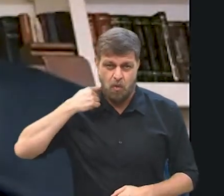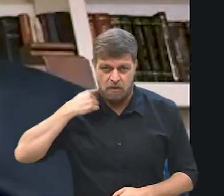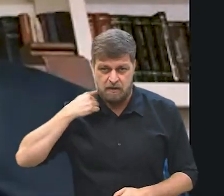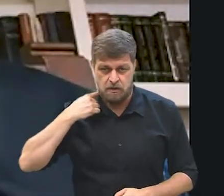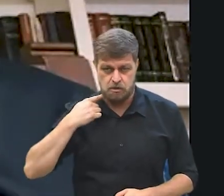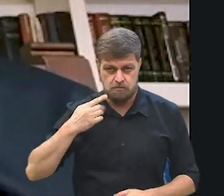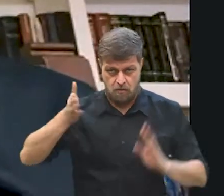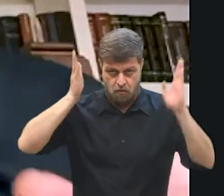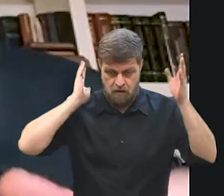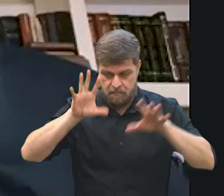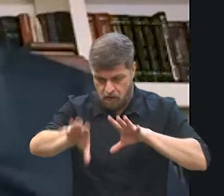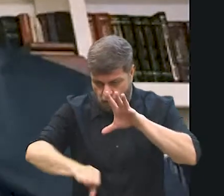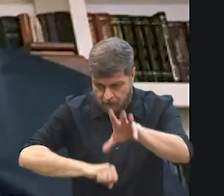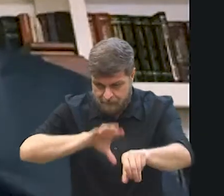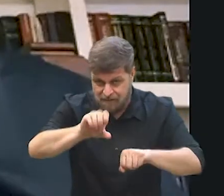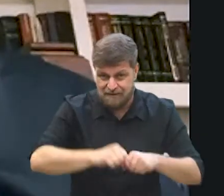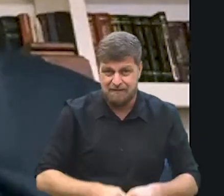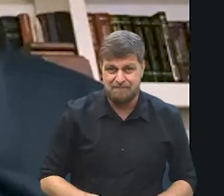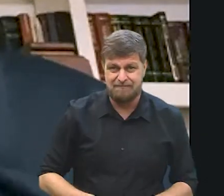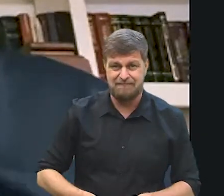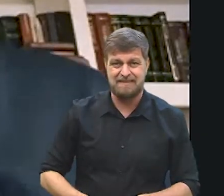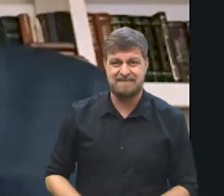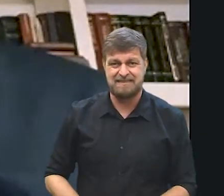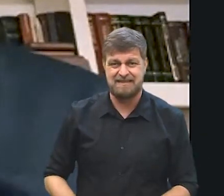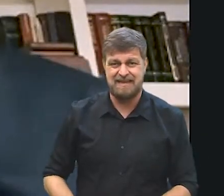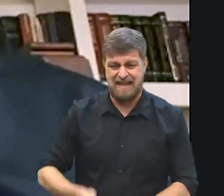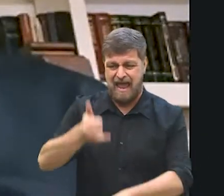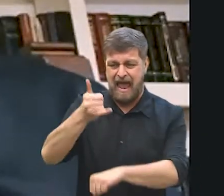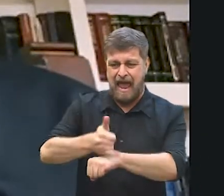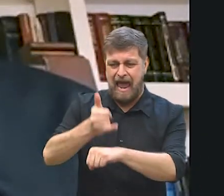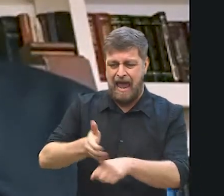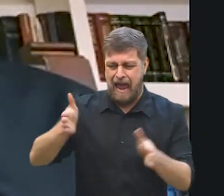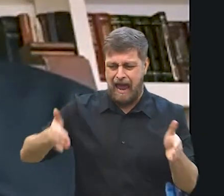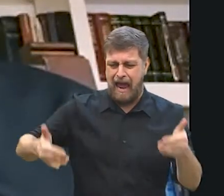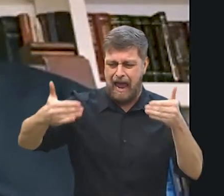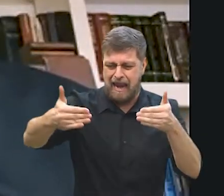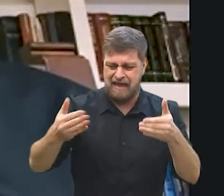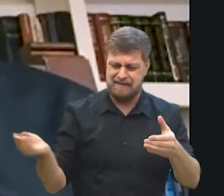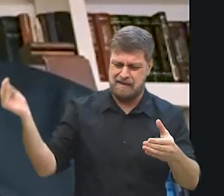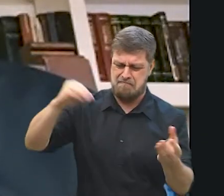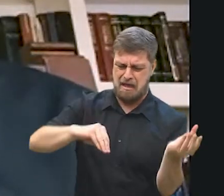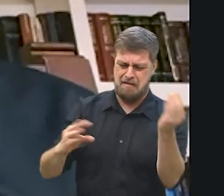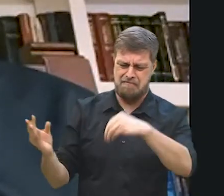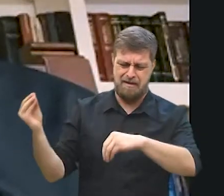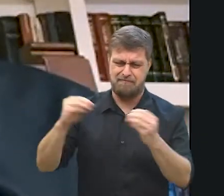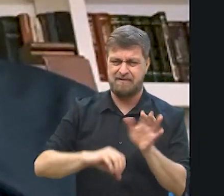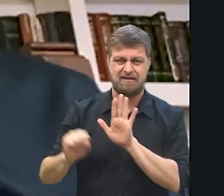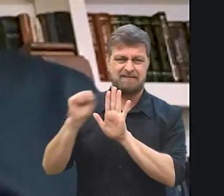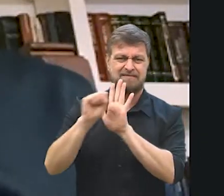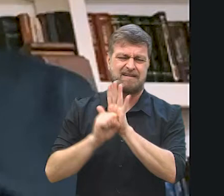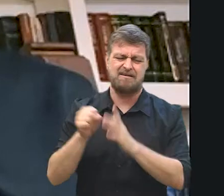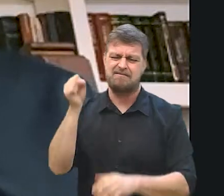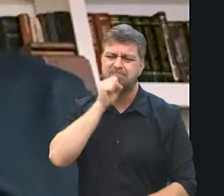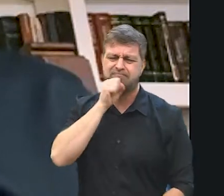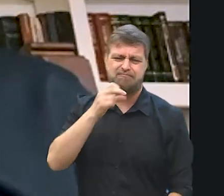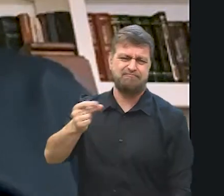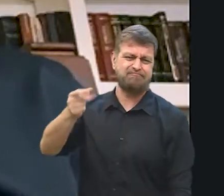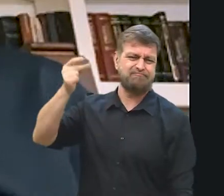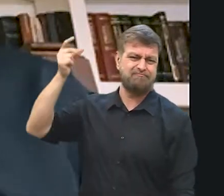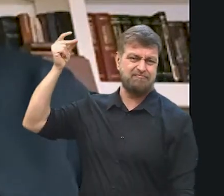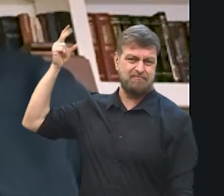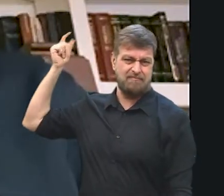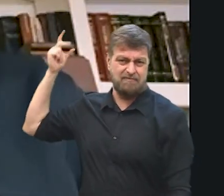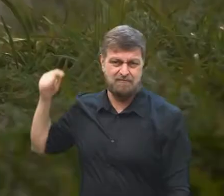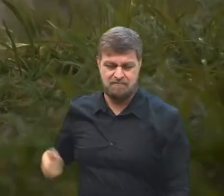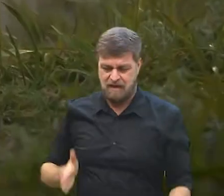é ótimo, mas a lata não dá mais para carregar. Isso é século passado. Seja na obra, seja